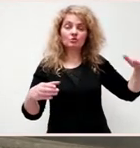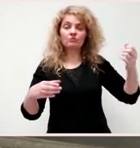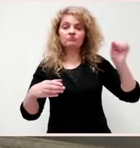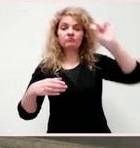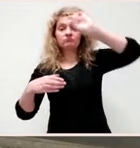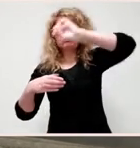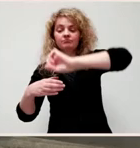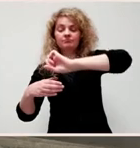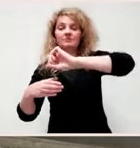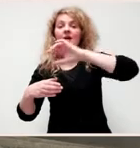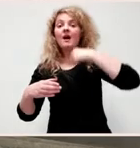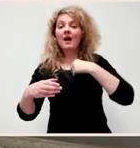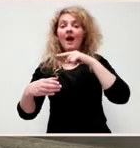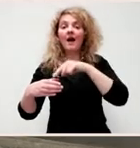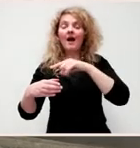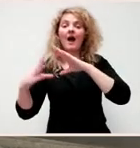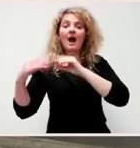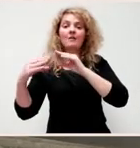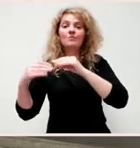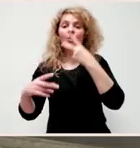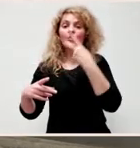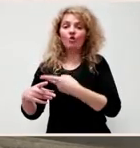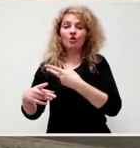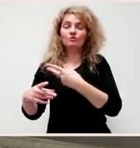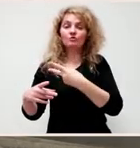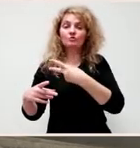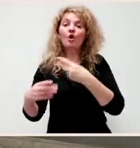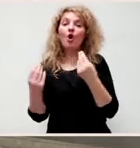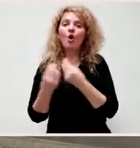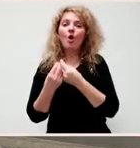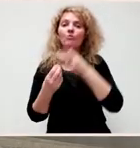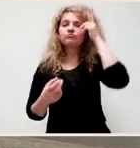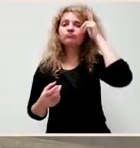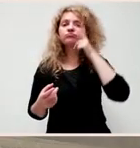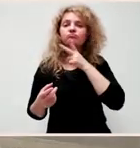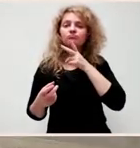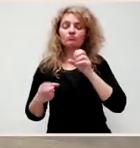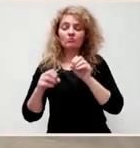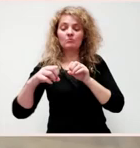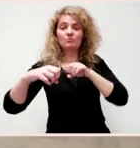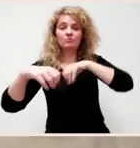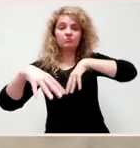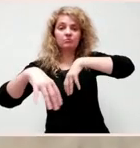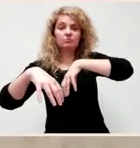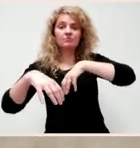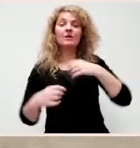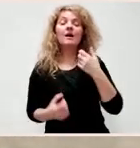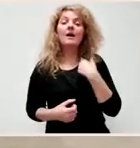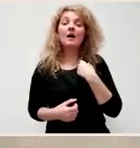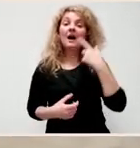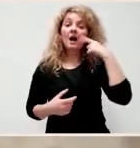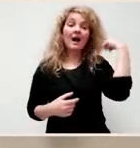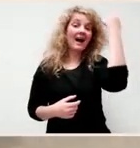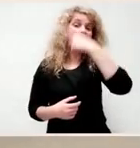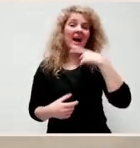dúas almofadas decoradas con luxosos borlóns. En canto ao seu rostro, é bastante